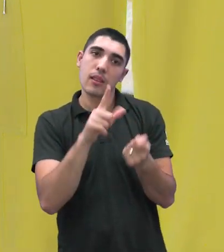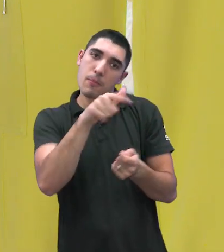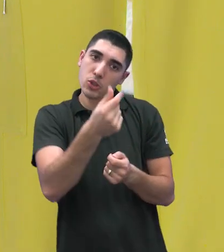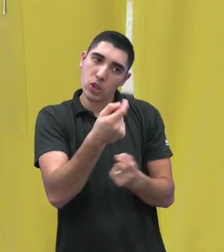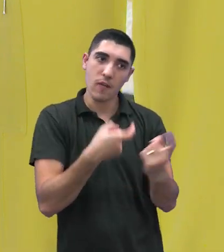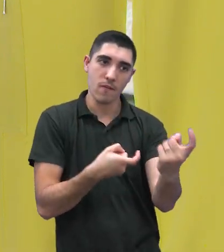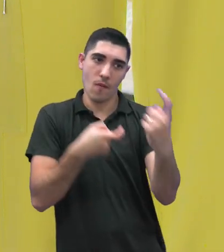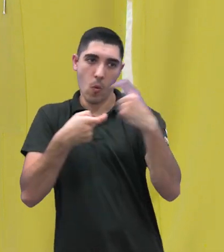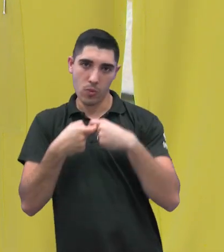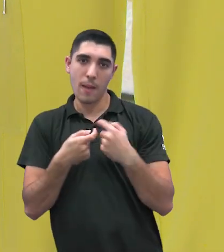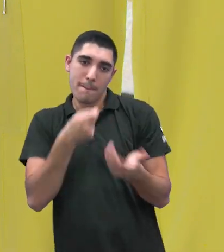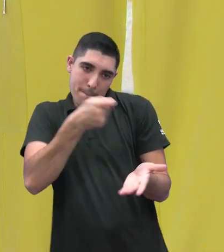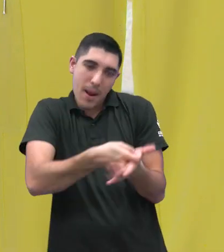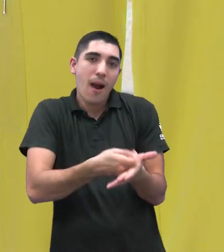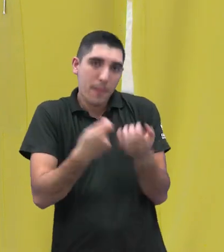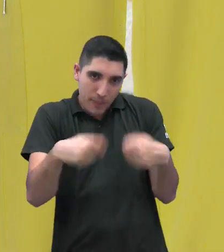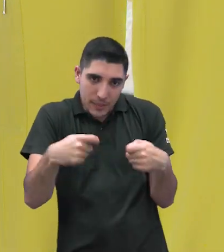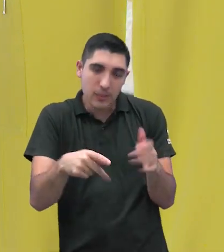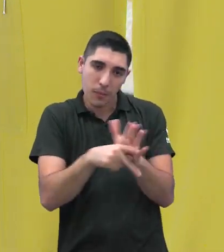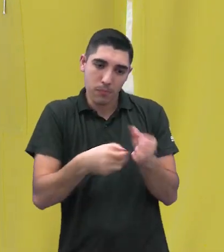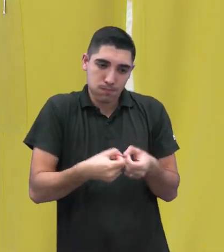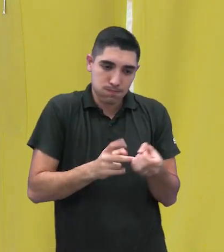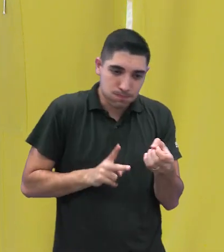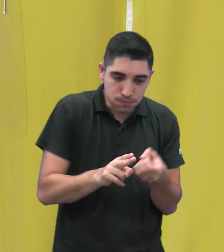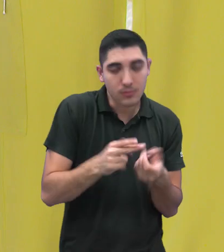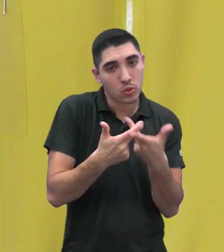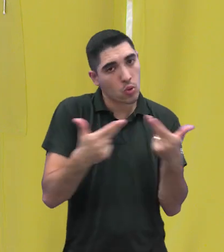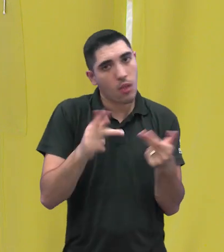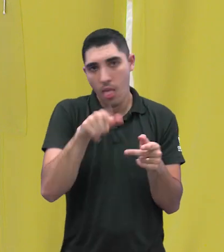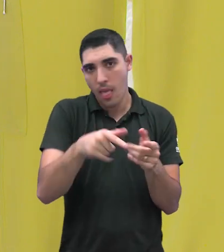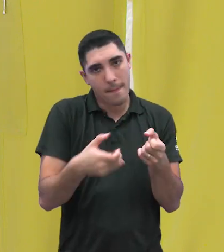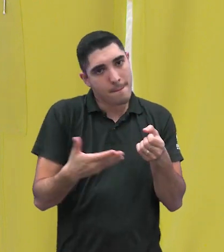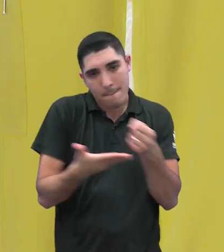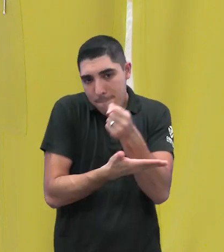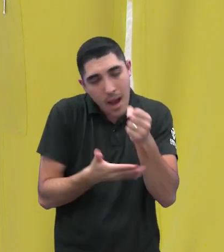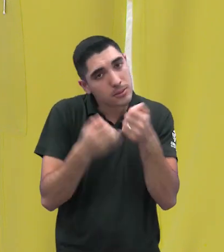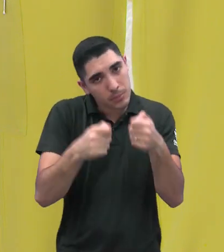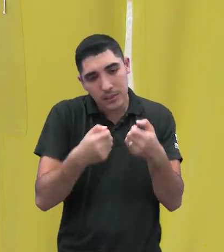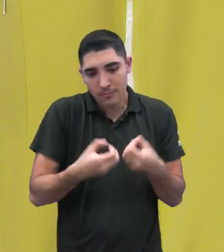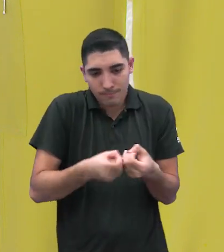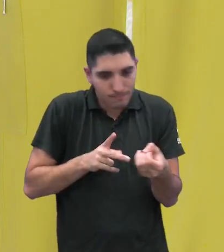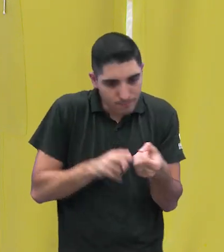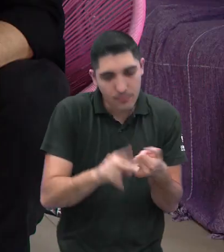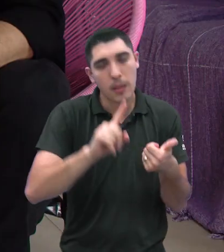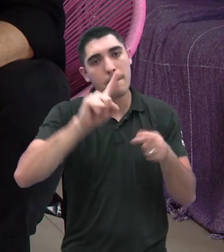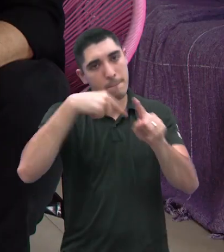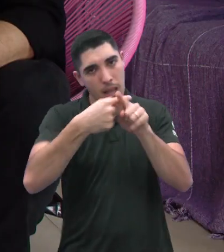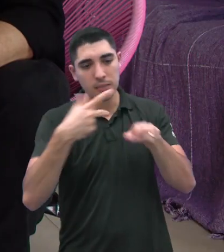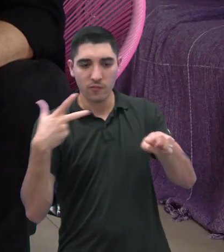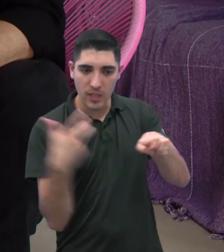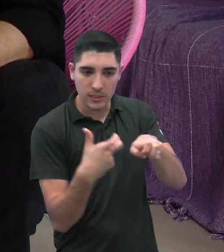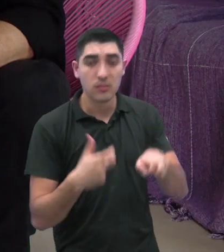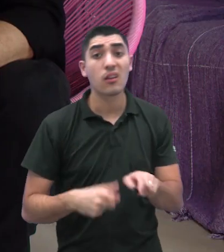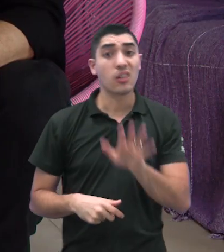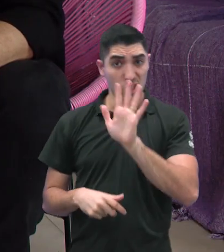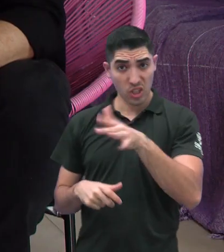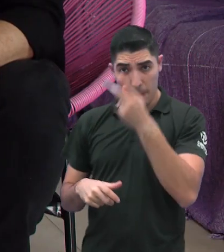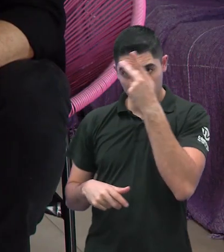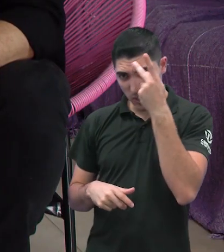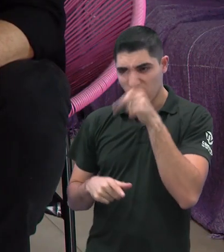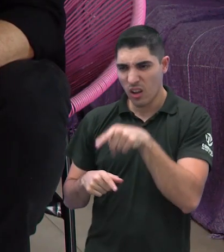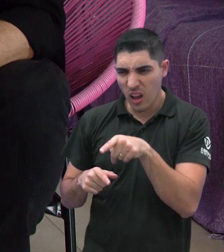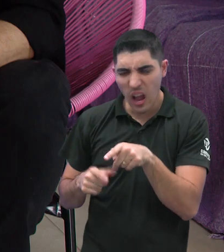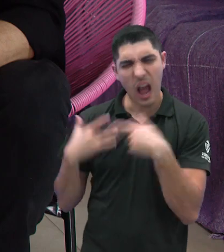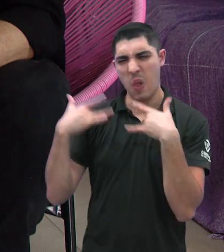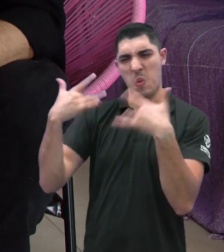isso é básico, qualquer tutor precisa fazer, independente de onde você pegou o cachorro, você vai ter que castrar e vacinar. E já aconteceu de terem que negar